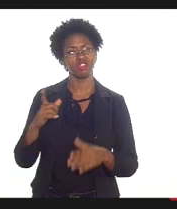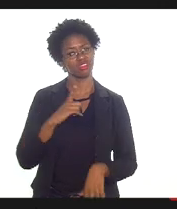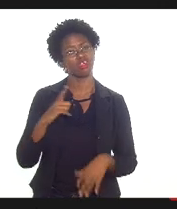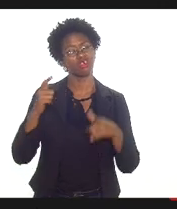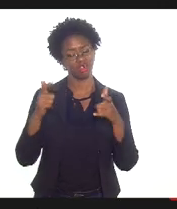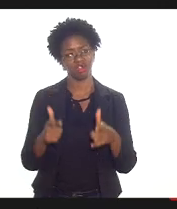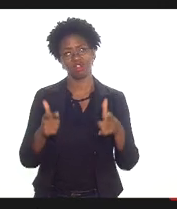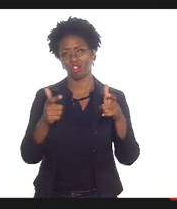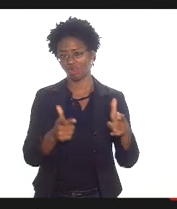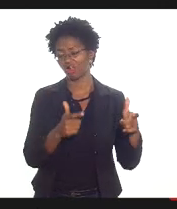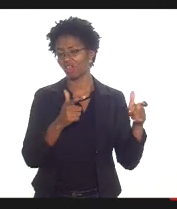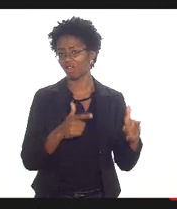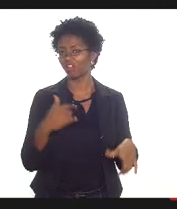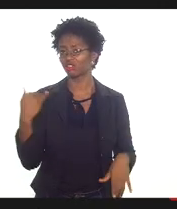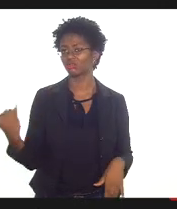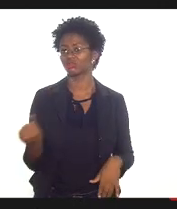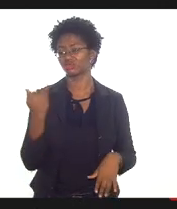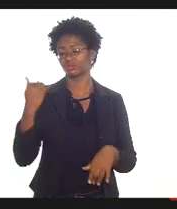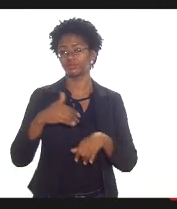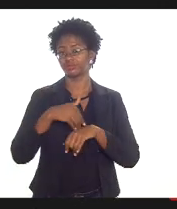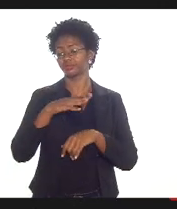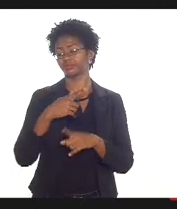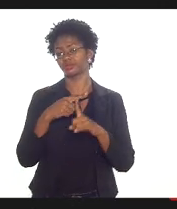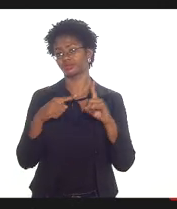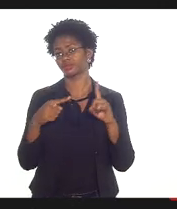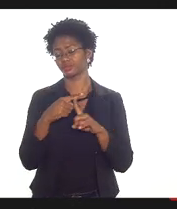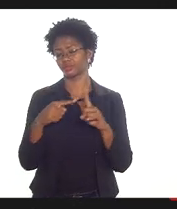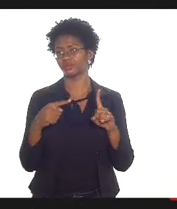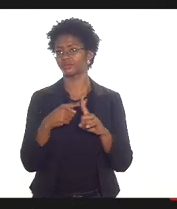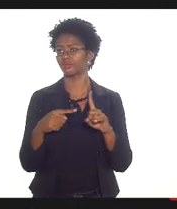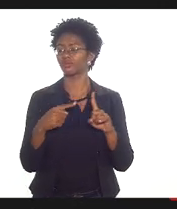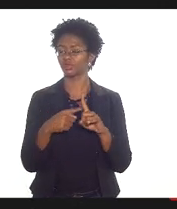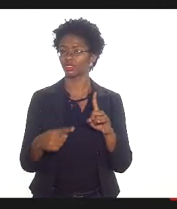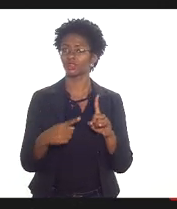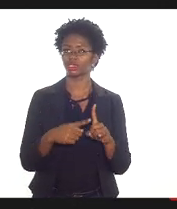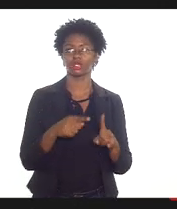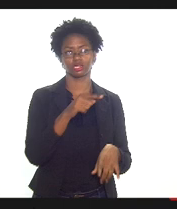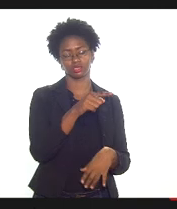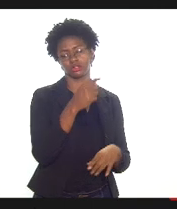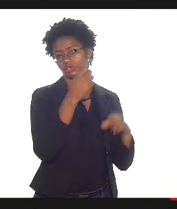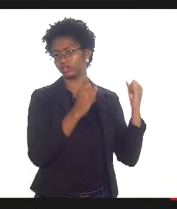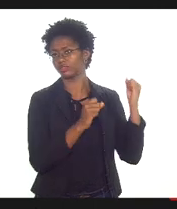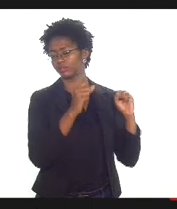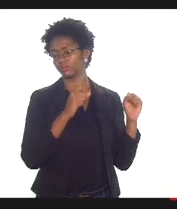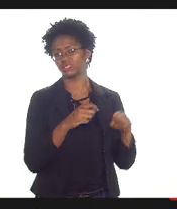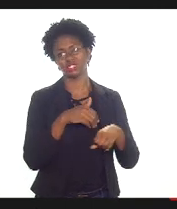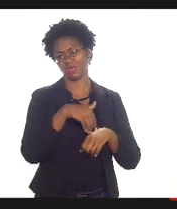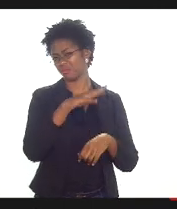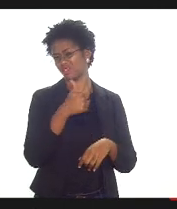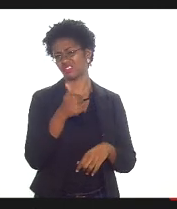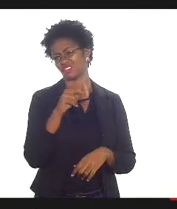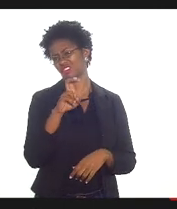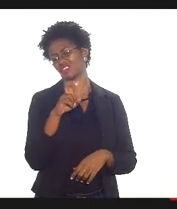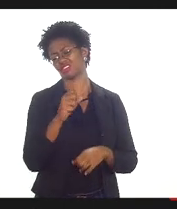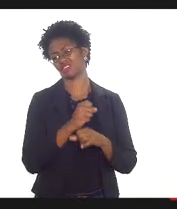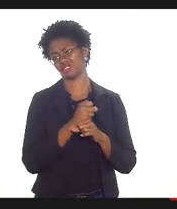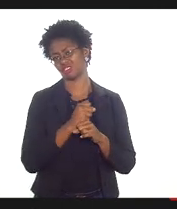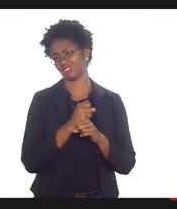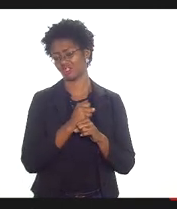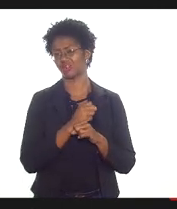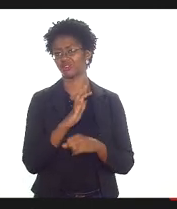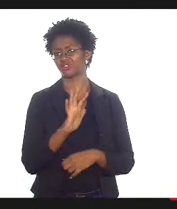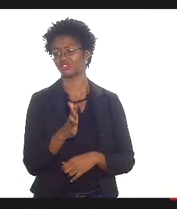têm unidades, mais da metade das instalações aí acima de 15 anos, mas a Bacia de Campos ainda